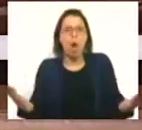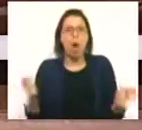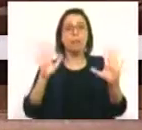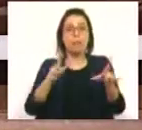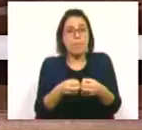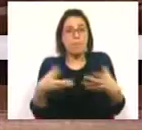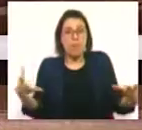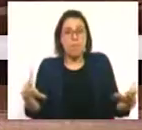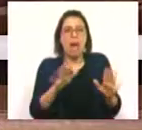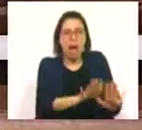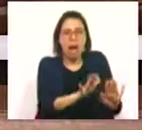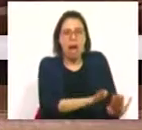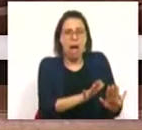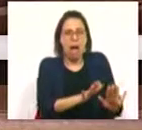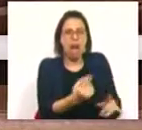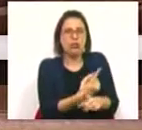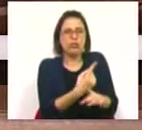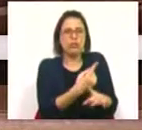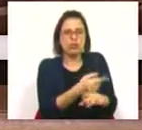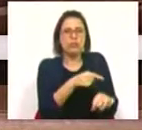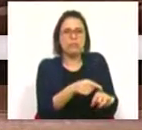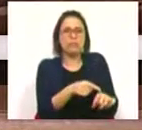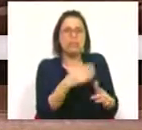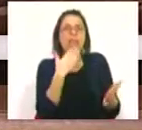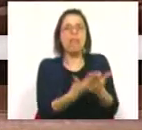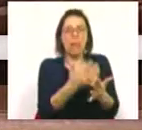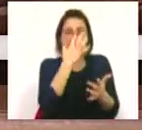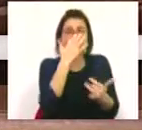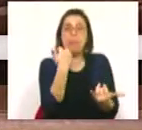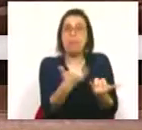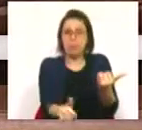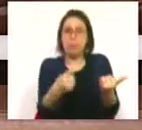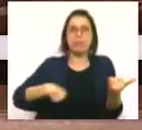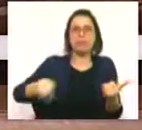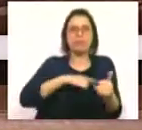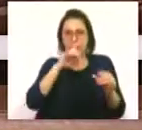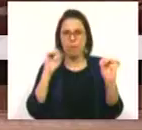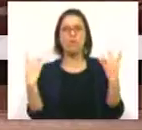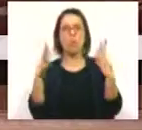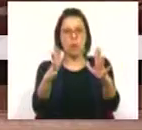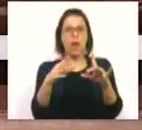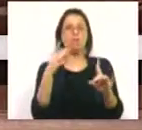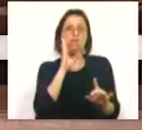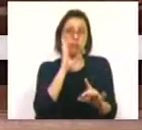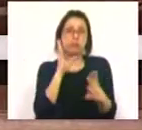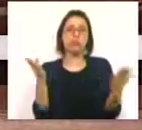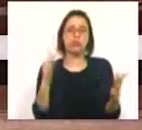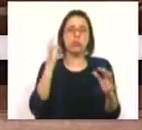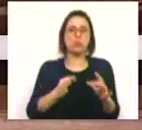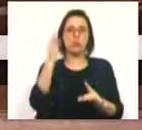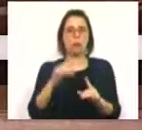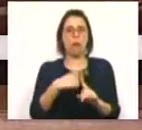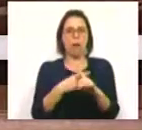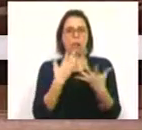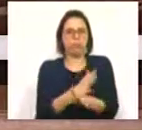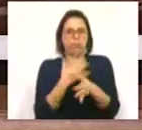este crescente acumular de biomassa florestal continua a representar um perigo grave para a nossa floresta, como se tem visto, aliás, todos os anos